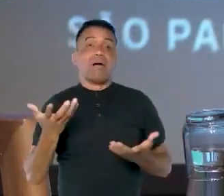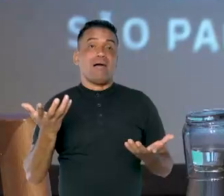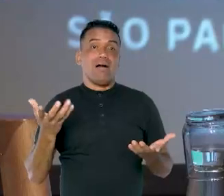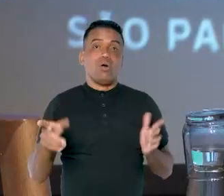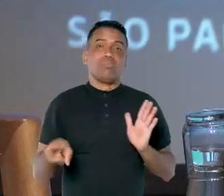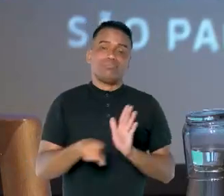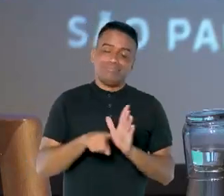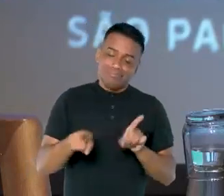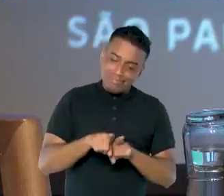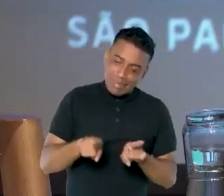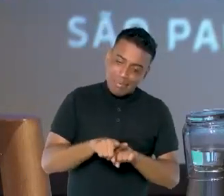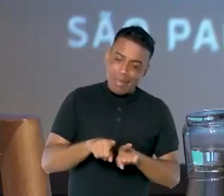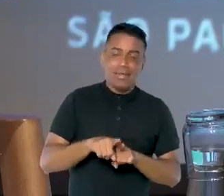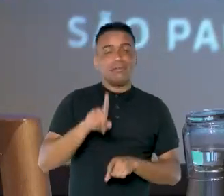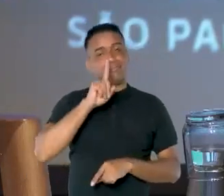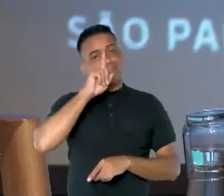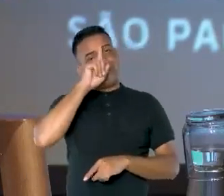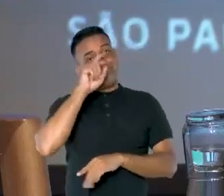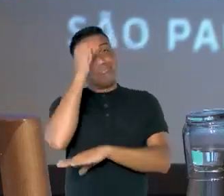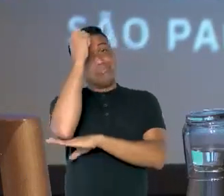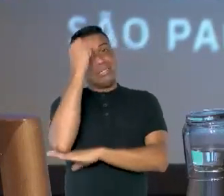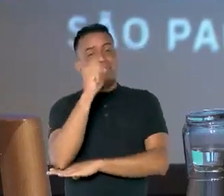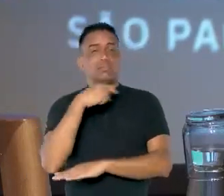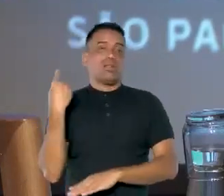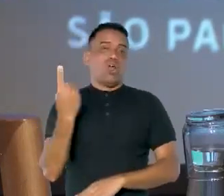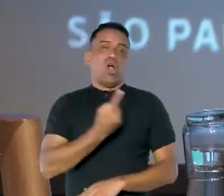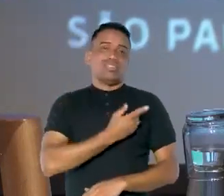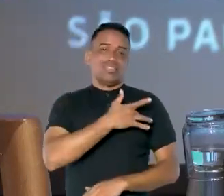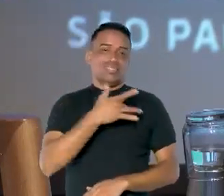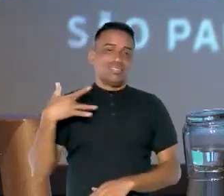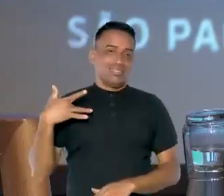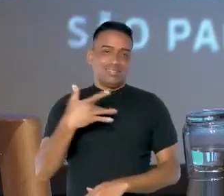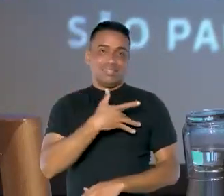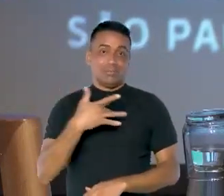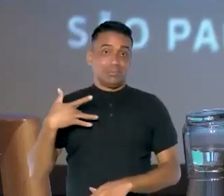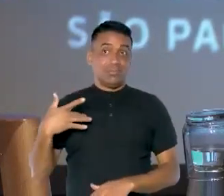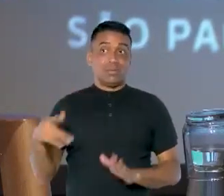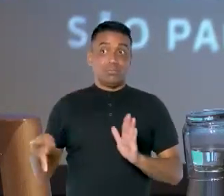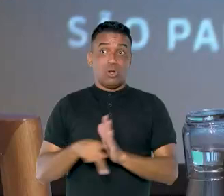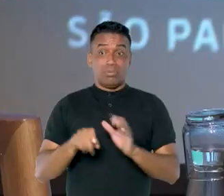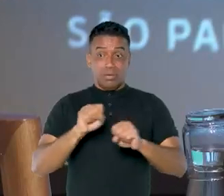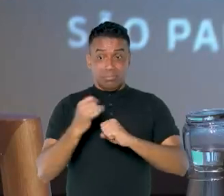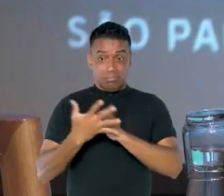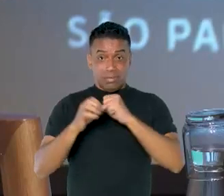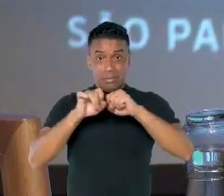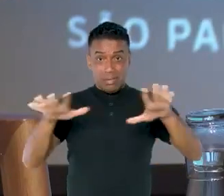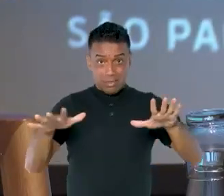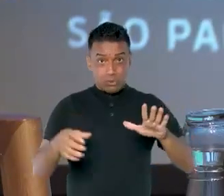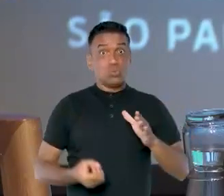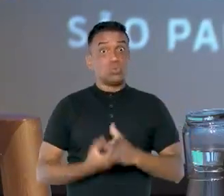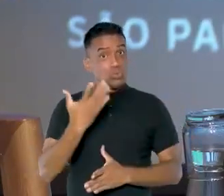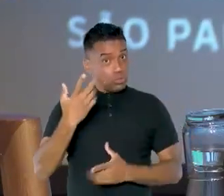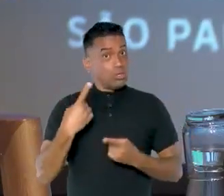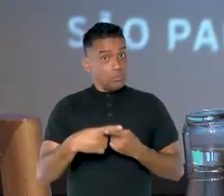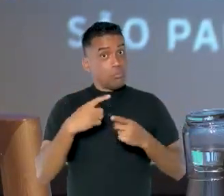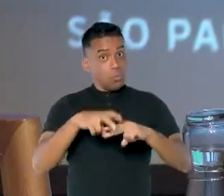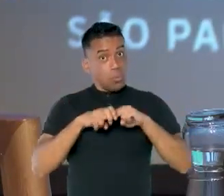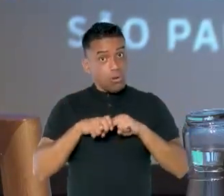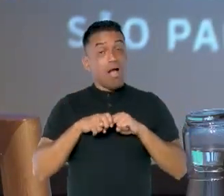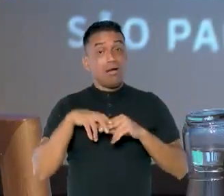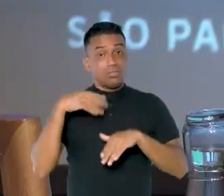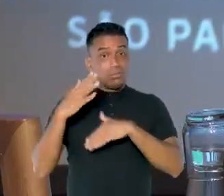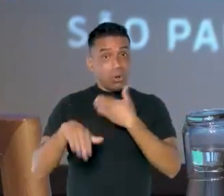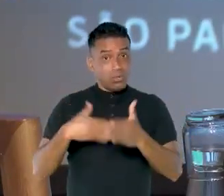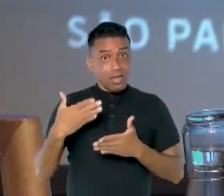são também um perigo para todos nós, porque grande parte das pandemias vem por aí, né? Vem através desse